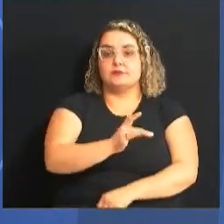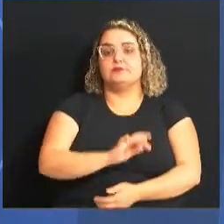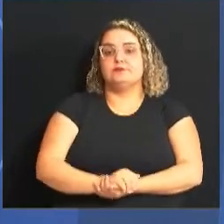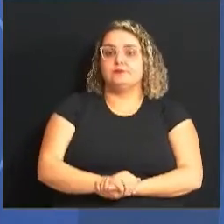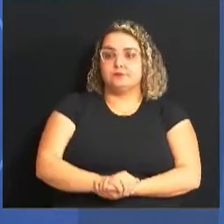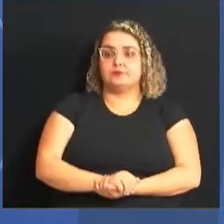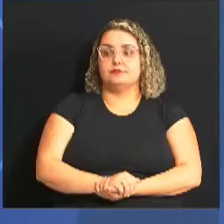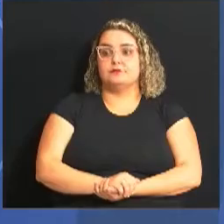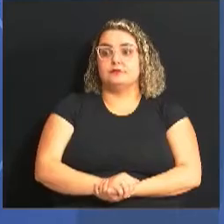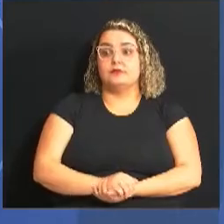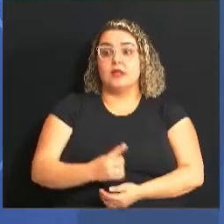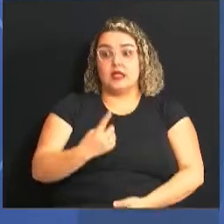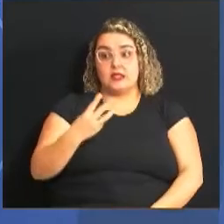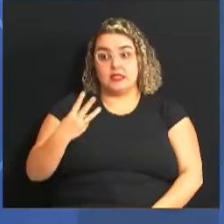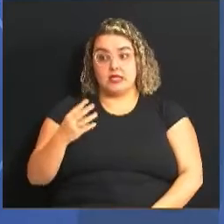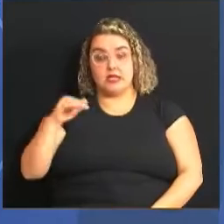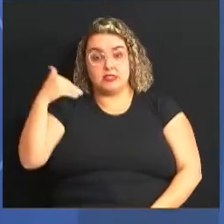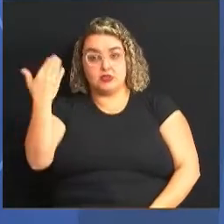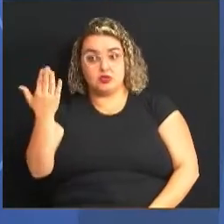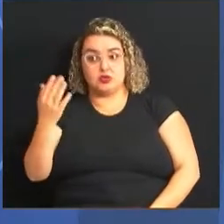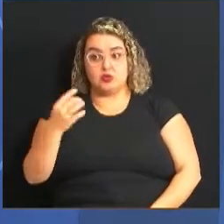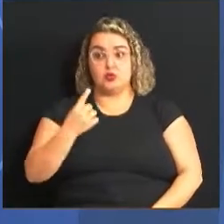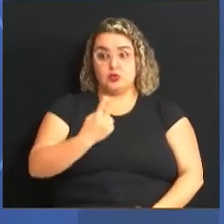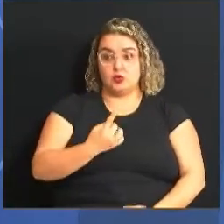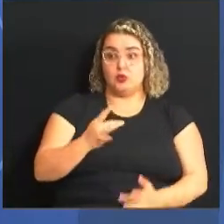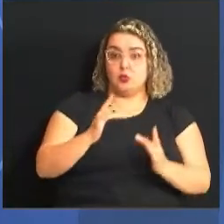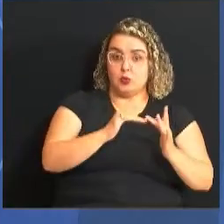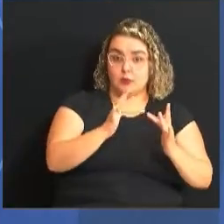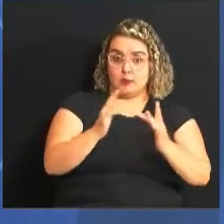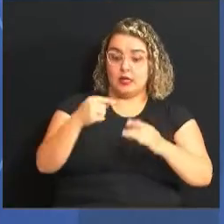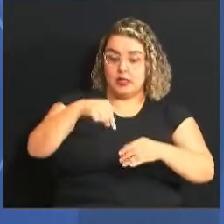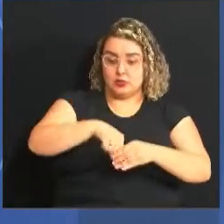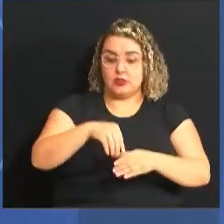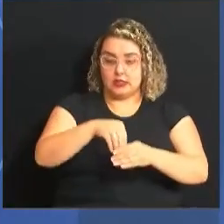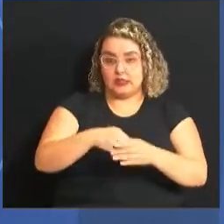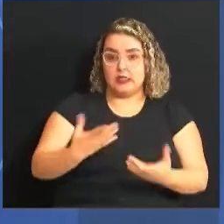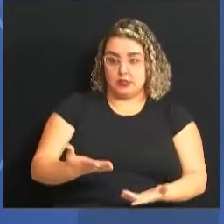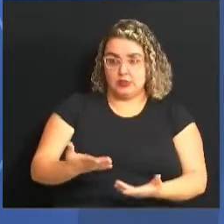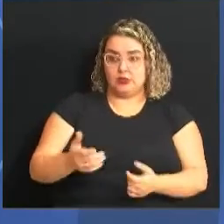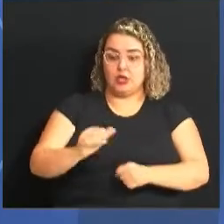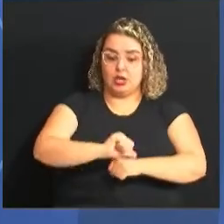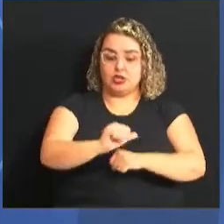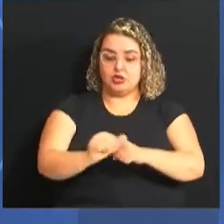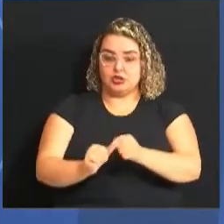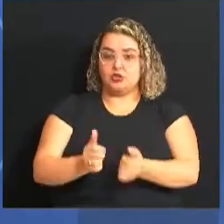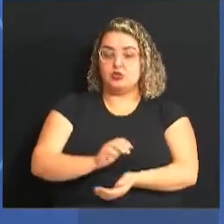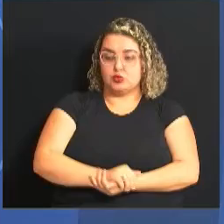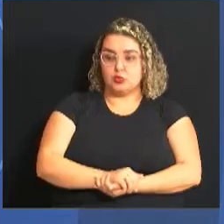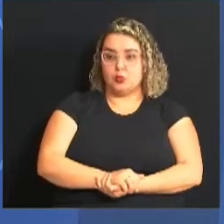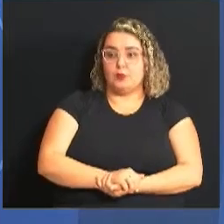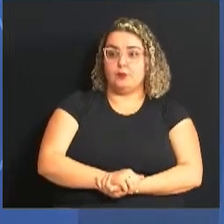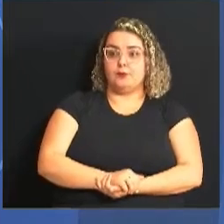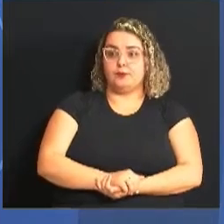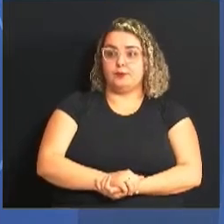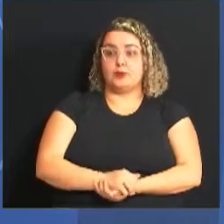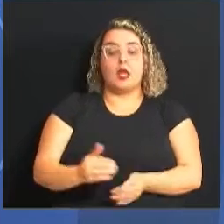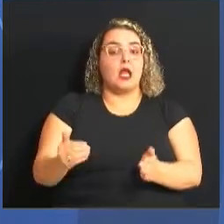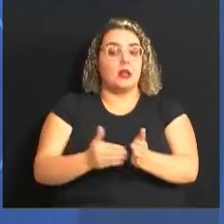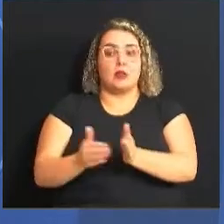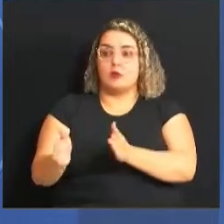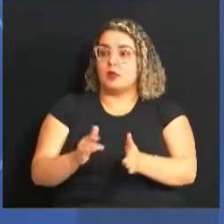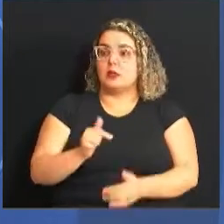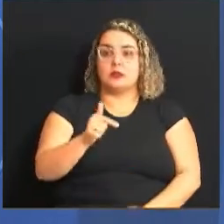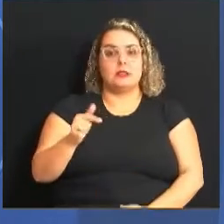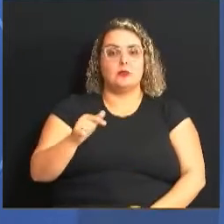13 importados e um autóctone, ou seja, que foi adquirido aqui na cidade mesmo. Até o momento, não há casos de